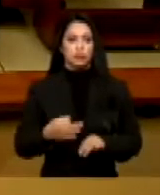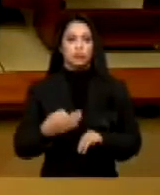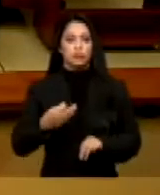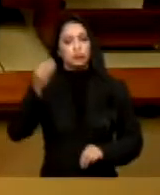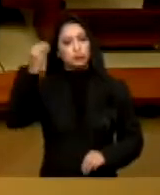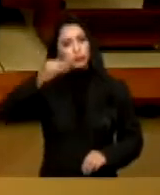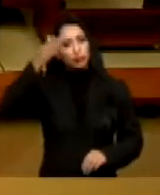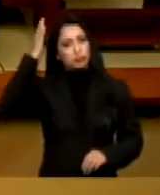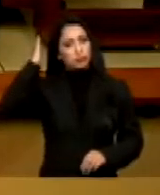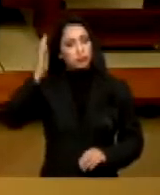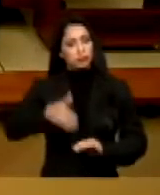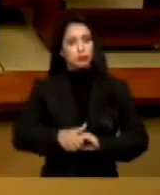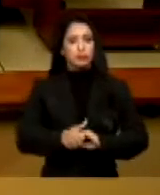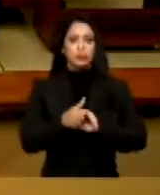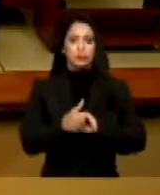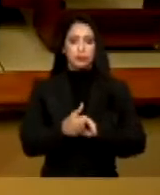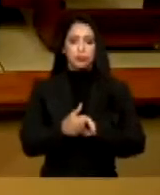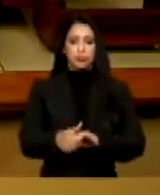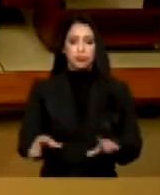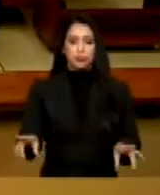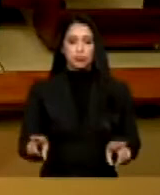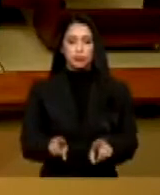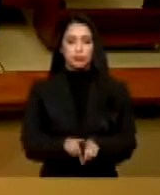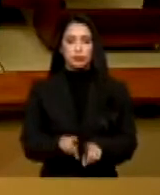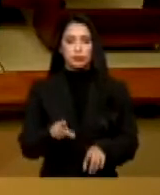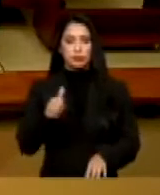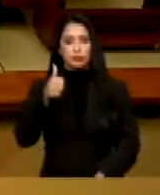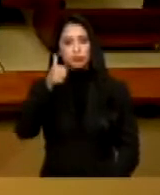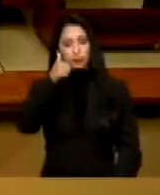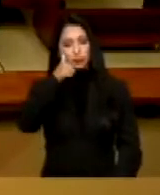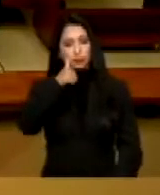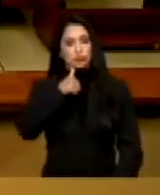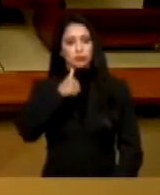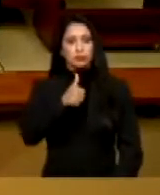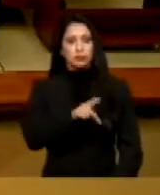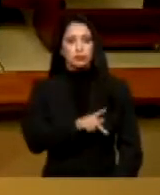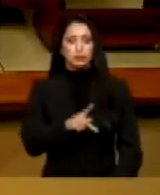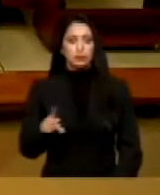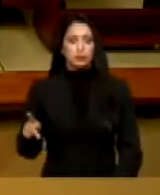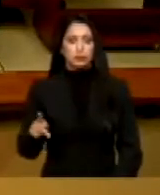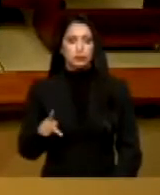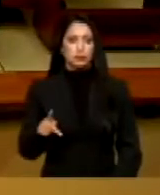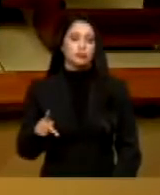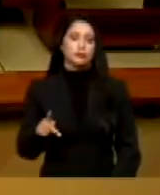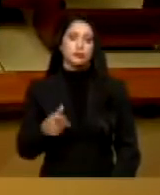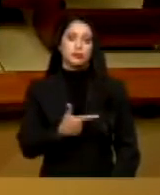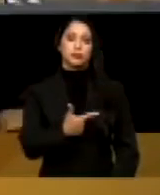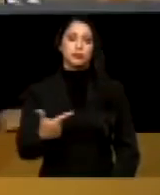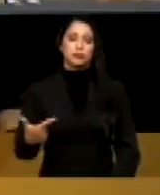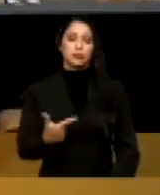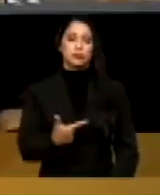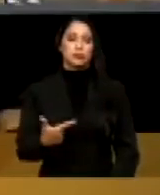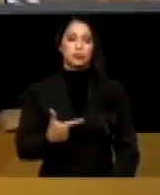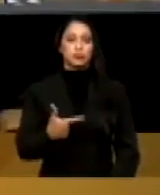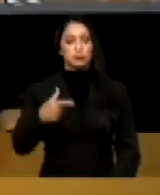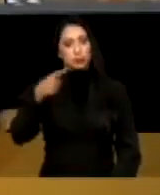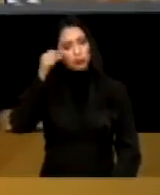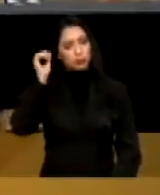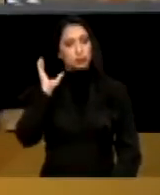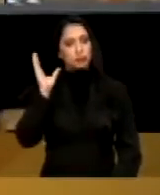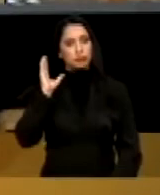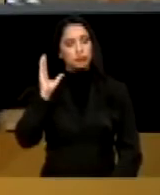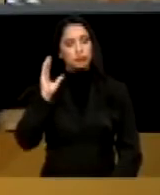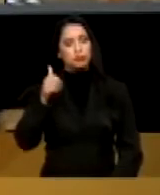Fux. Cumprimento a excelentíssima senhora vice-presidente, ministra Rosa Weber. Cumprimento a excelentíssima